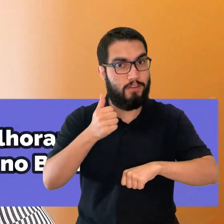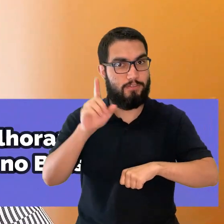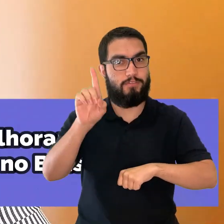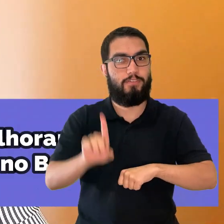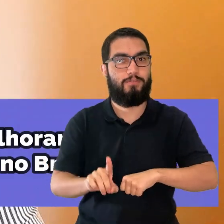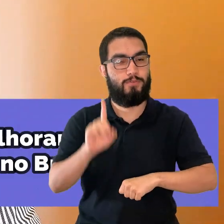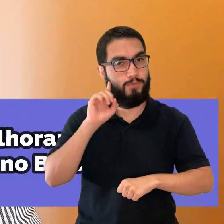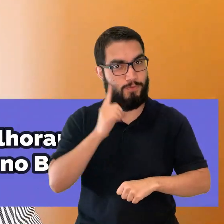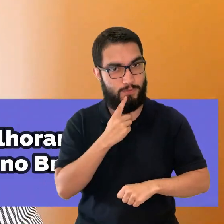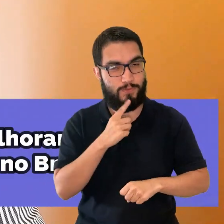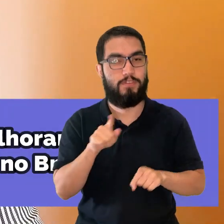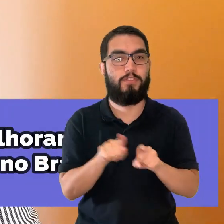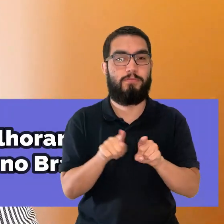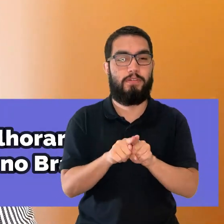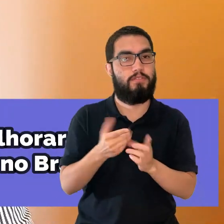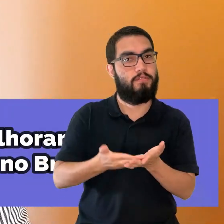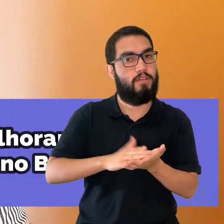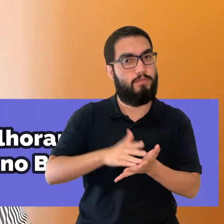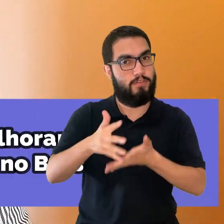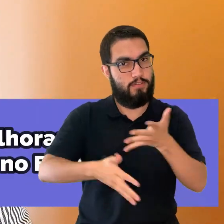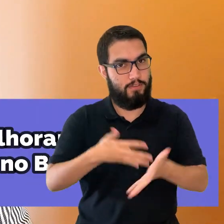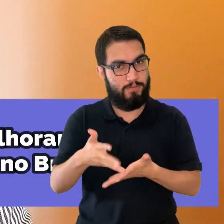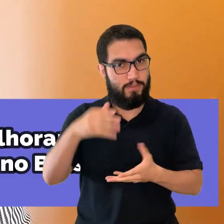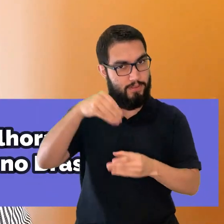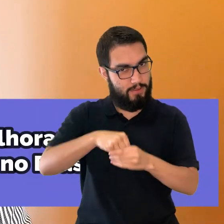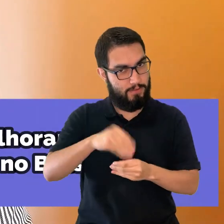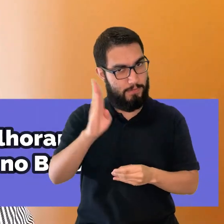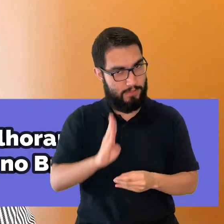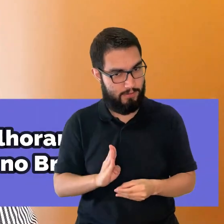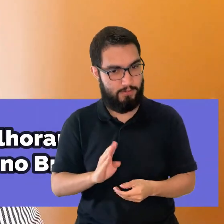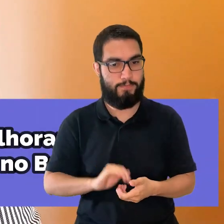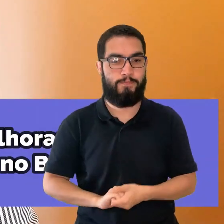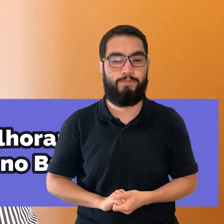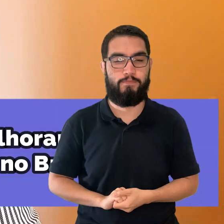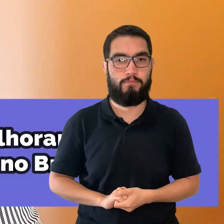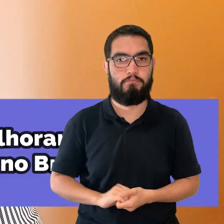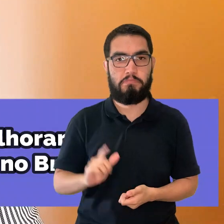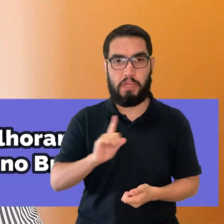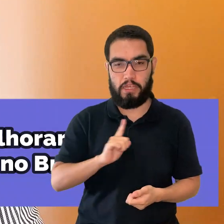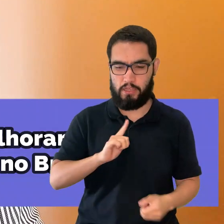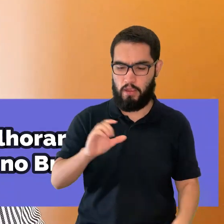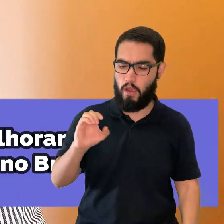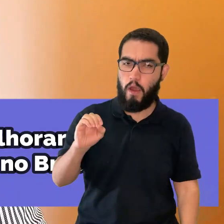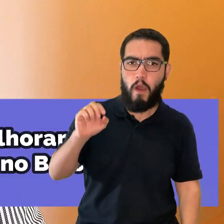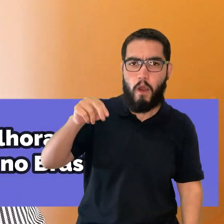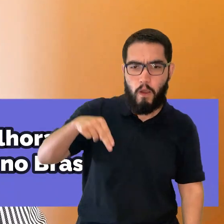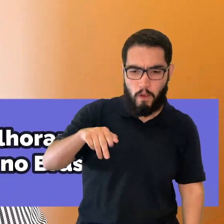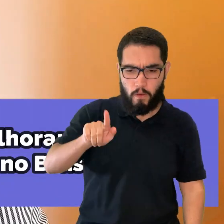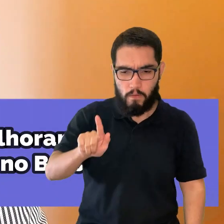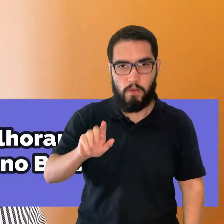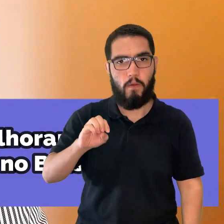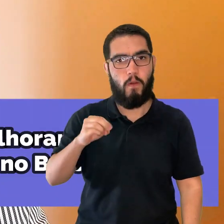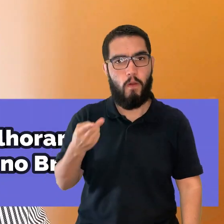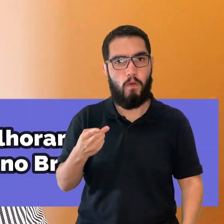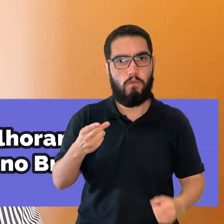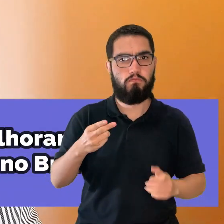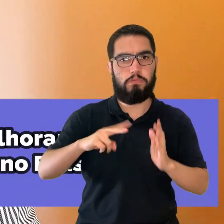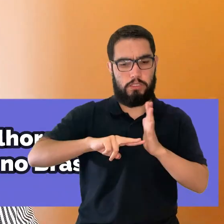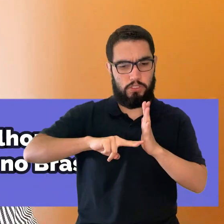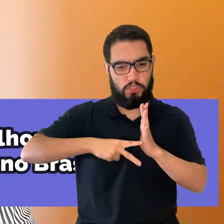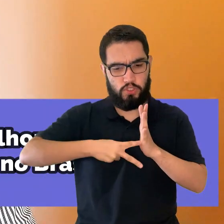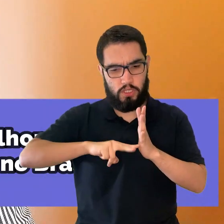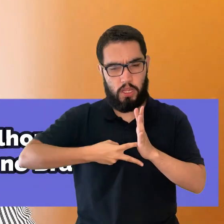os direitos dos surdos e dos intérpretes de Libras no Brasil? Existe alguma ONG ou sindicato